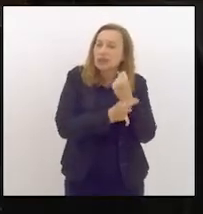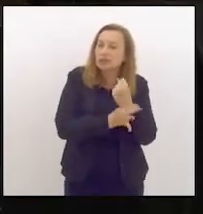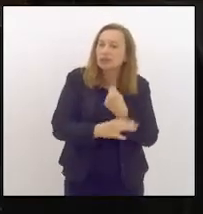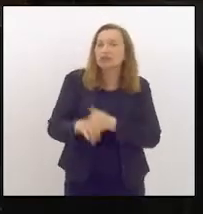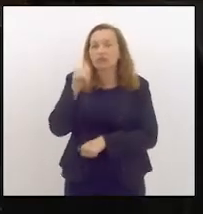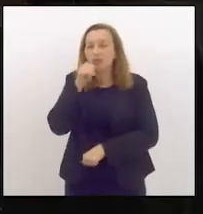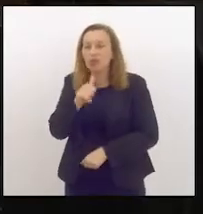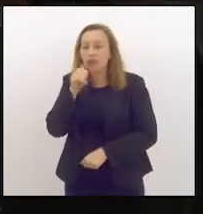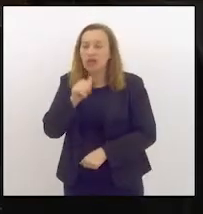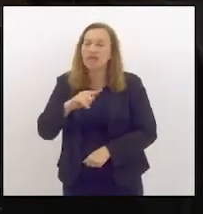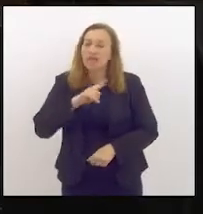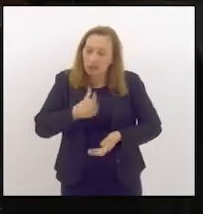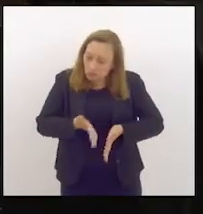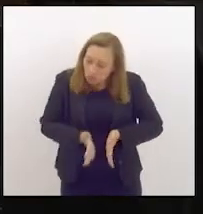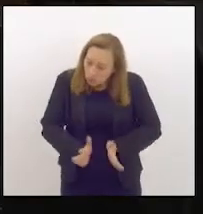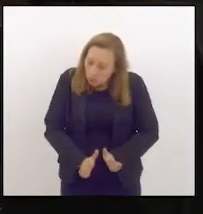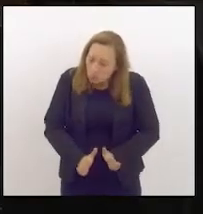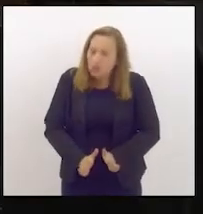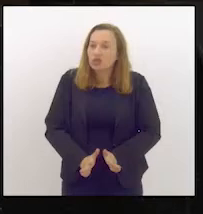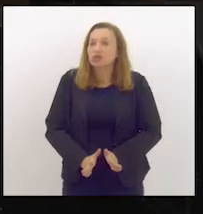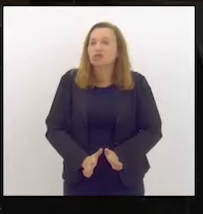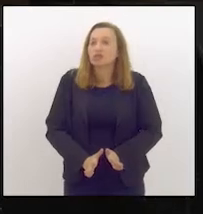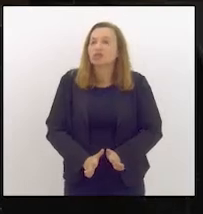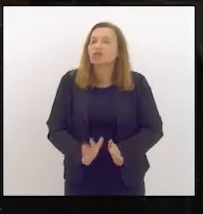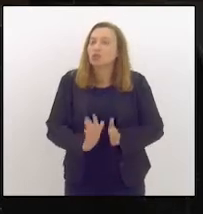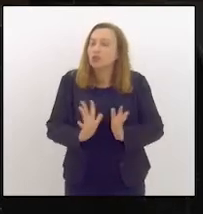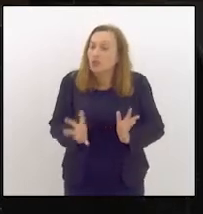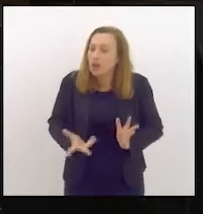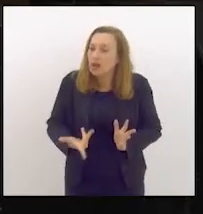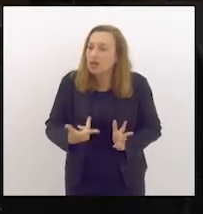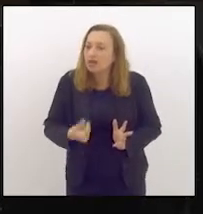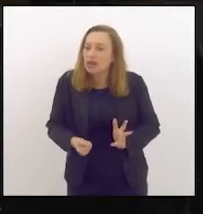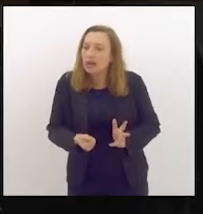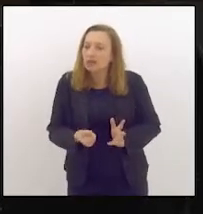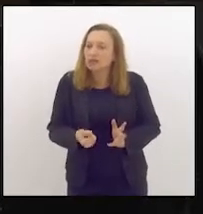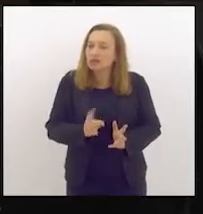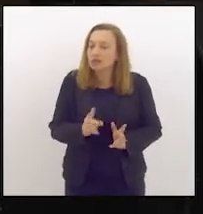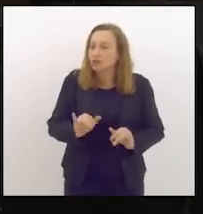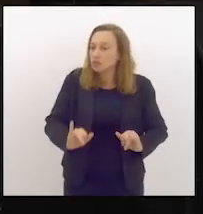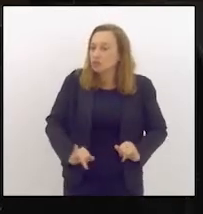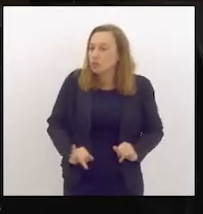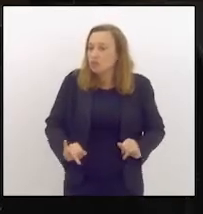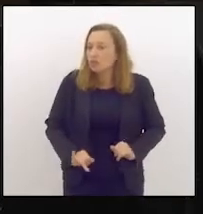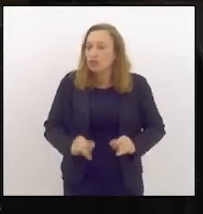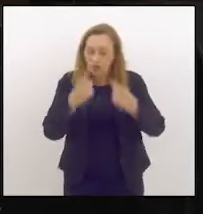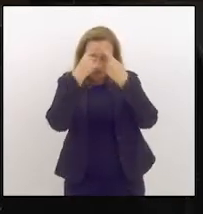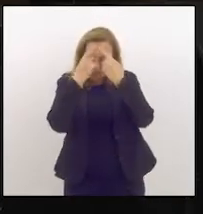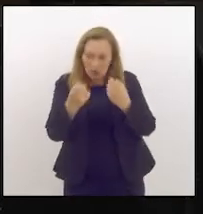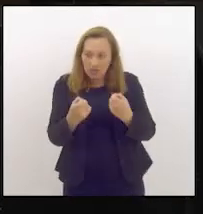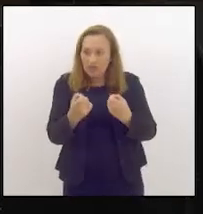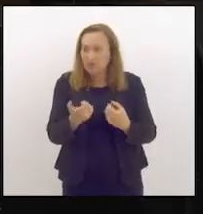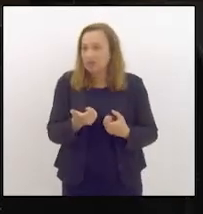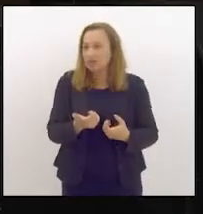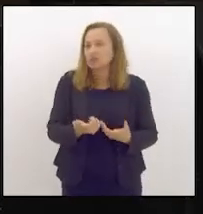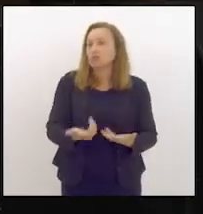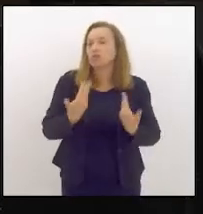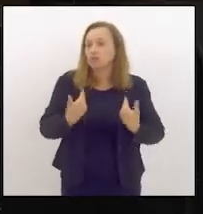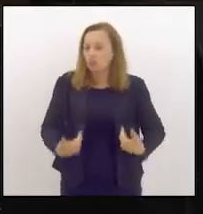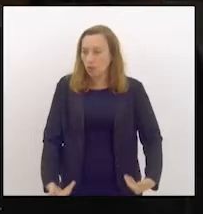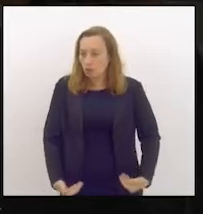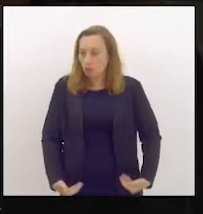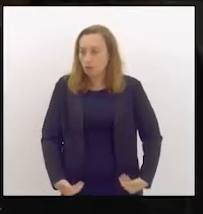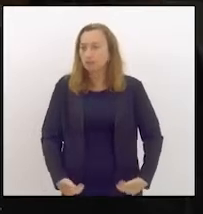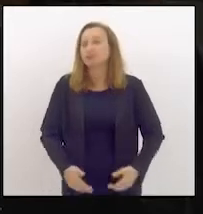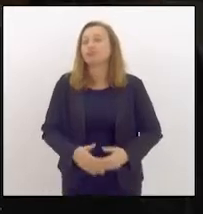possa ter o seu parto né de maneira adequada sem sofrer um processo de violação sobre o seu corpo